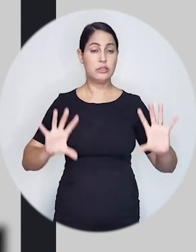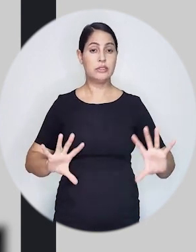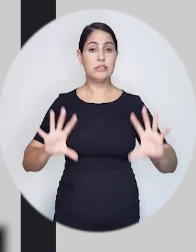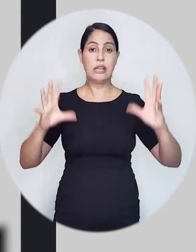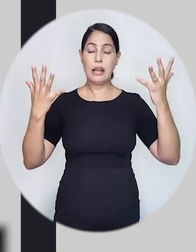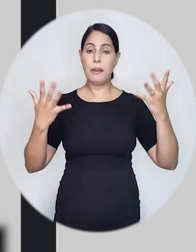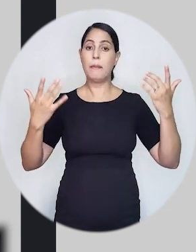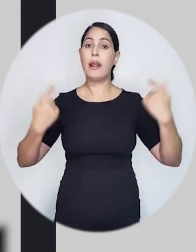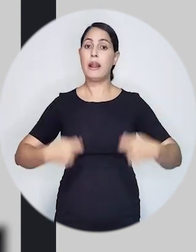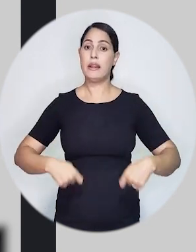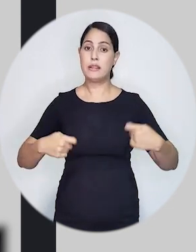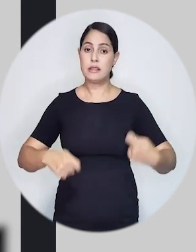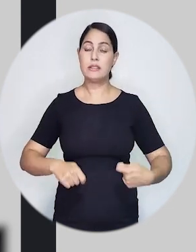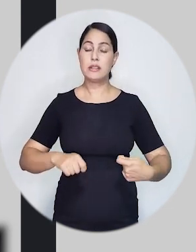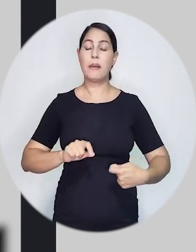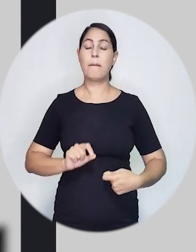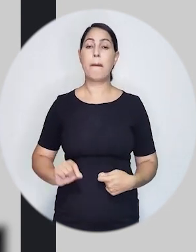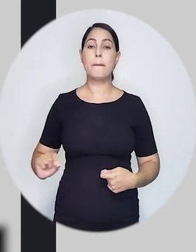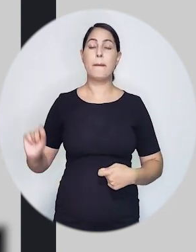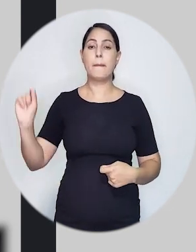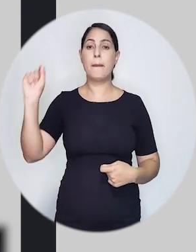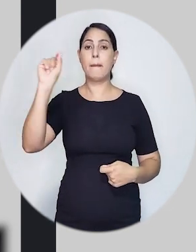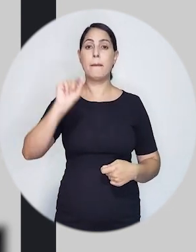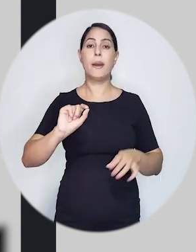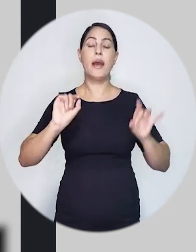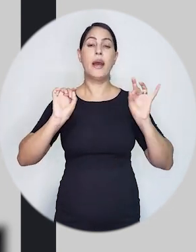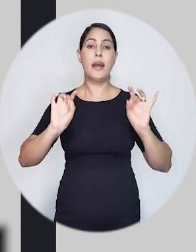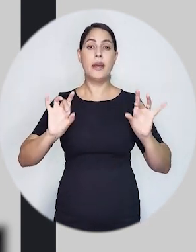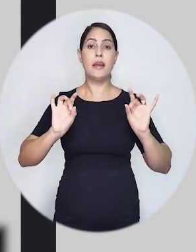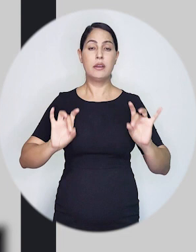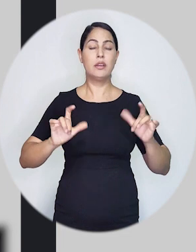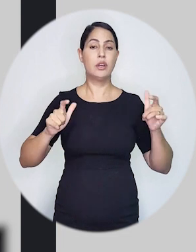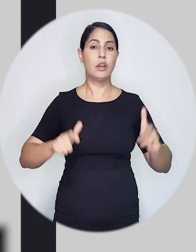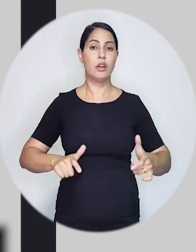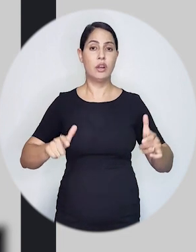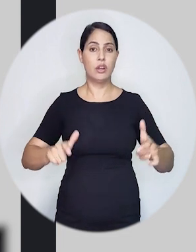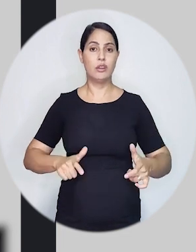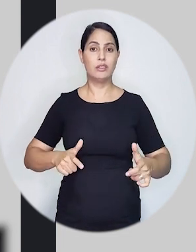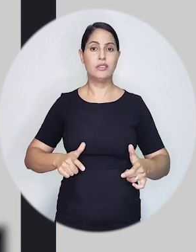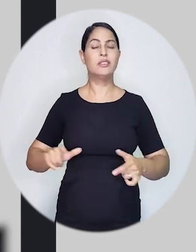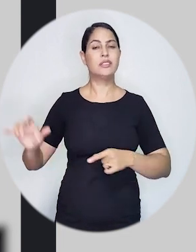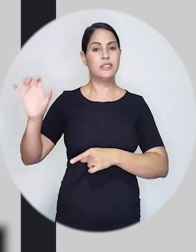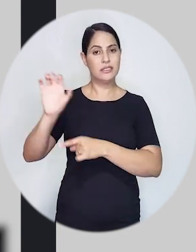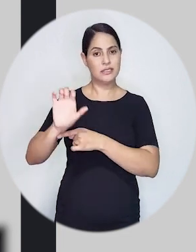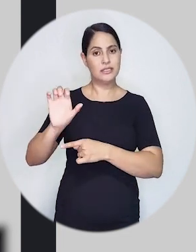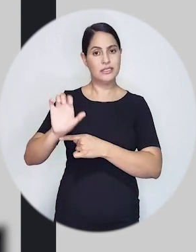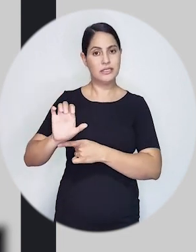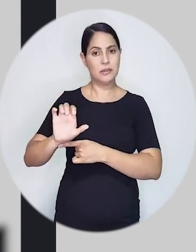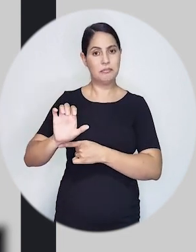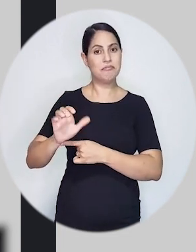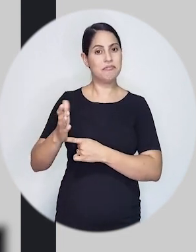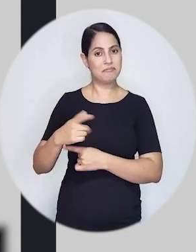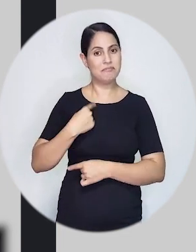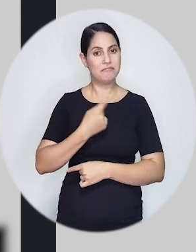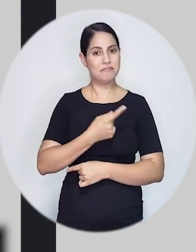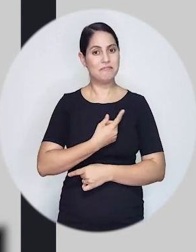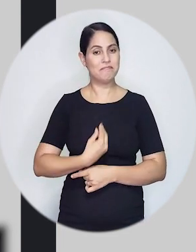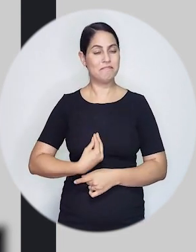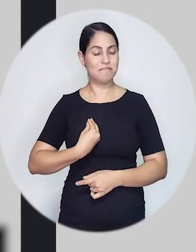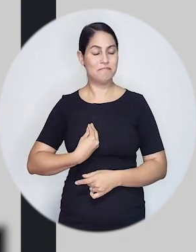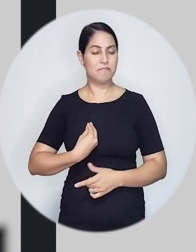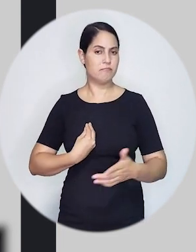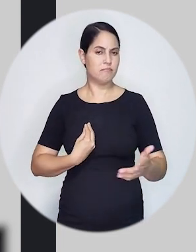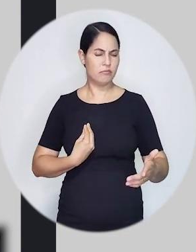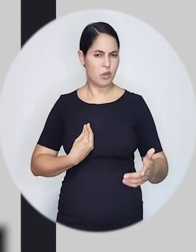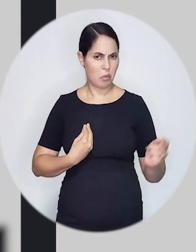portanto, temos muito a celebrar em cada qualificação de subseção, em especial no interior de nossos estados. Podemos